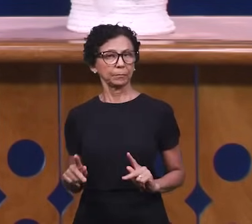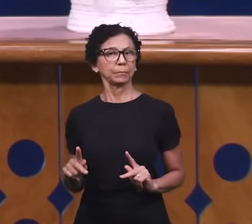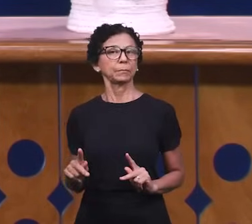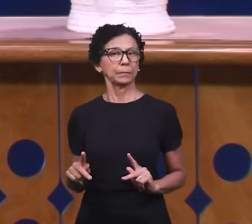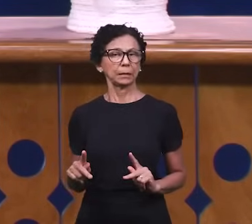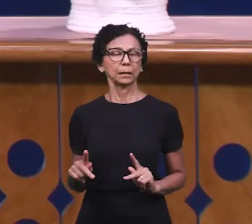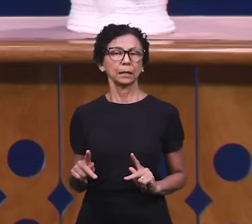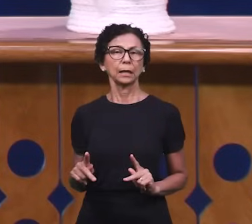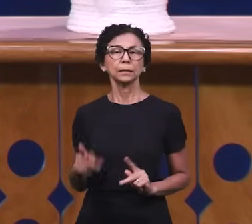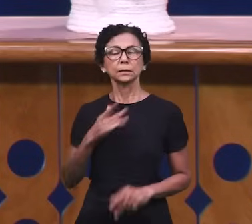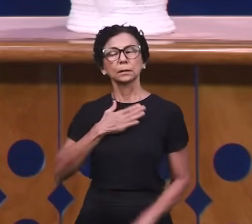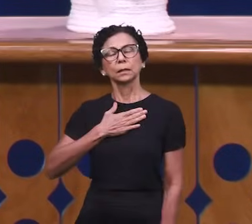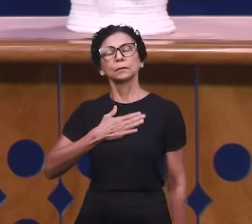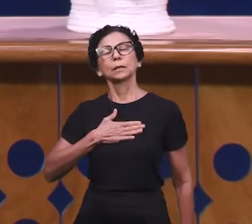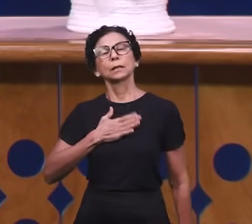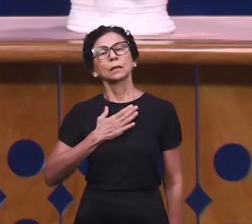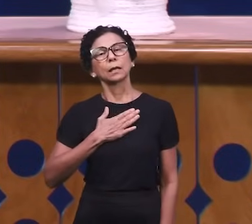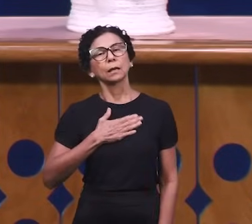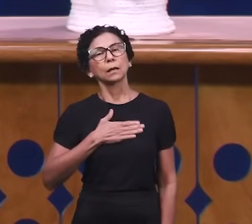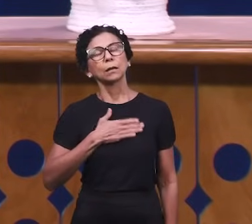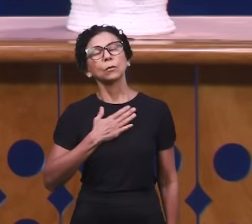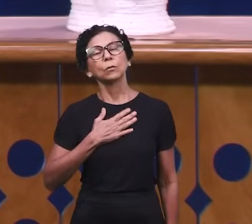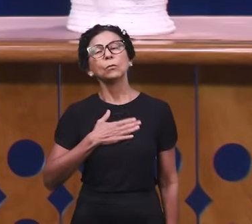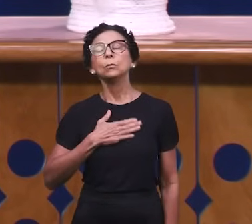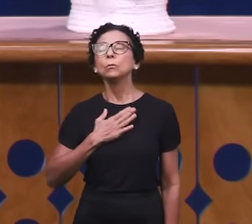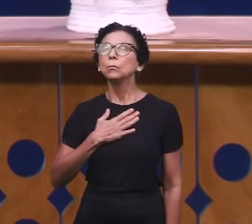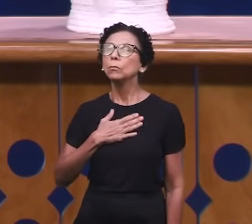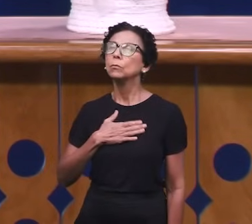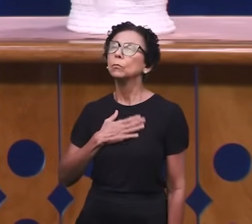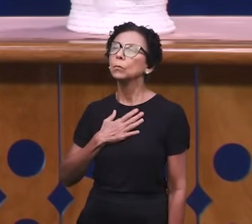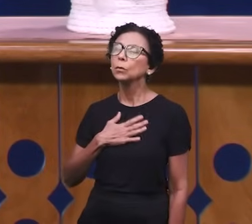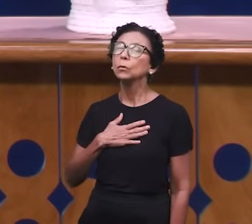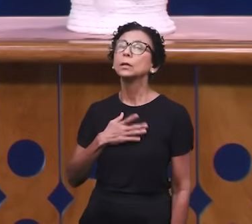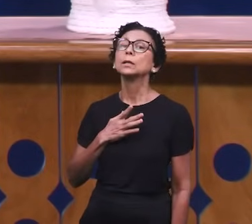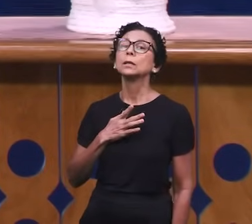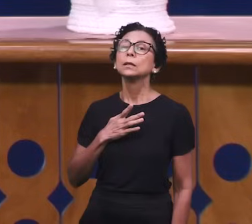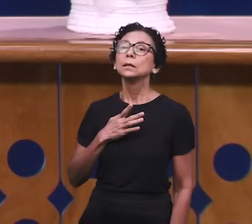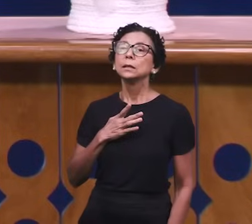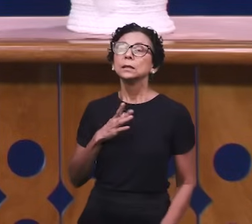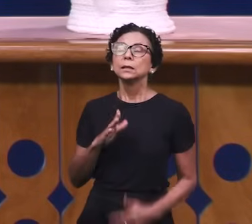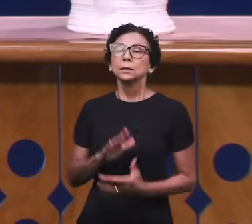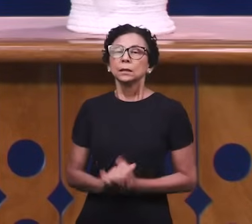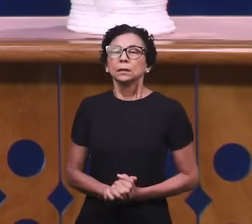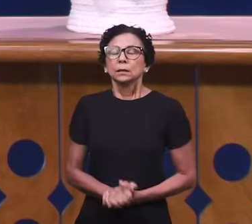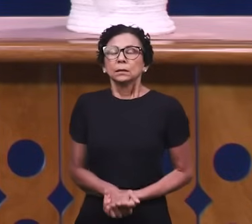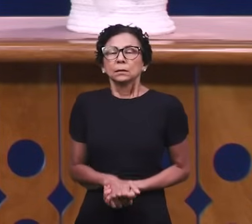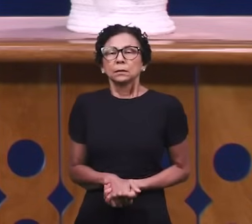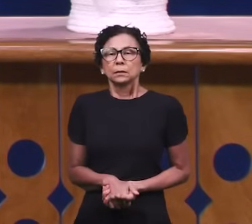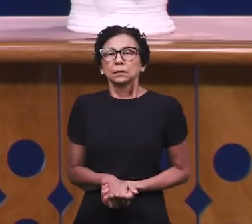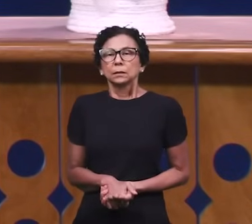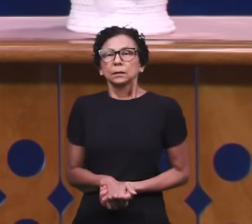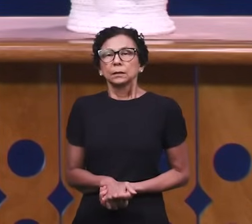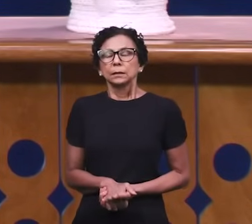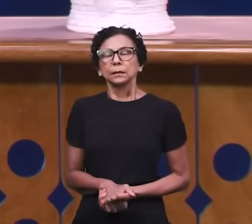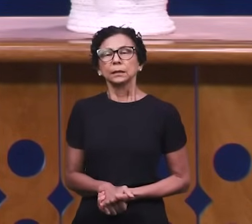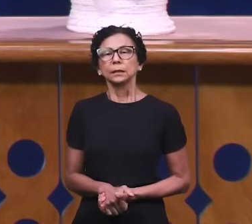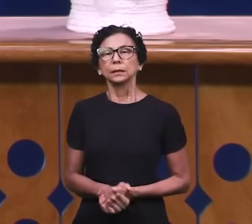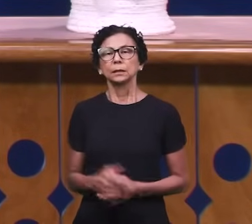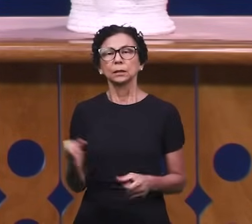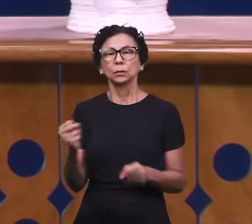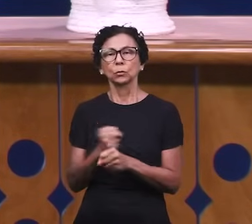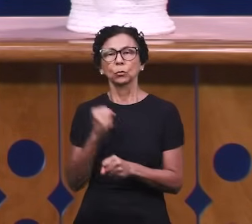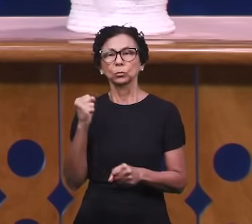aproveitou os momentos de tranquilidade, vamos assim dizer. E ele edificou fortalezas,